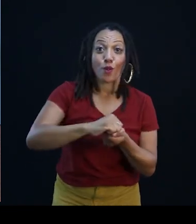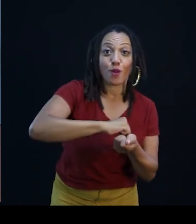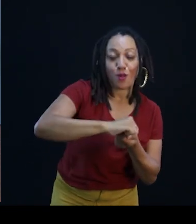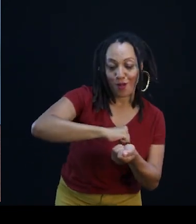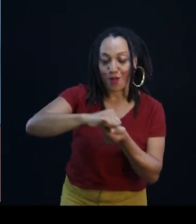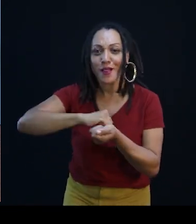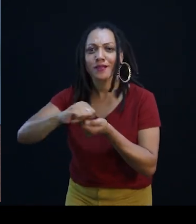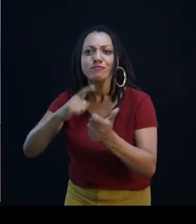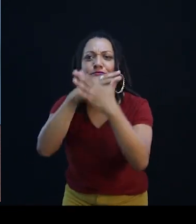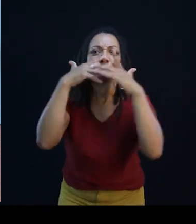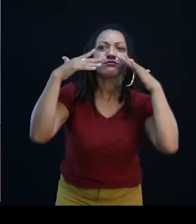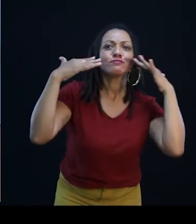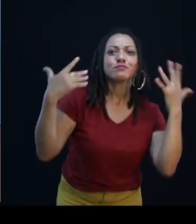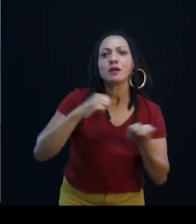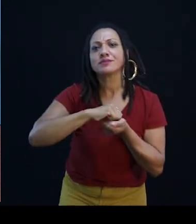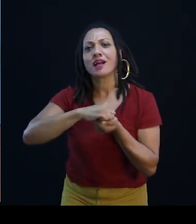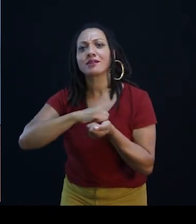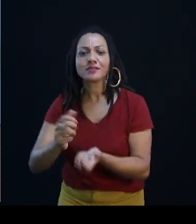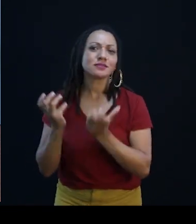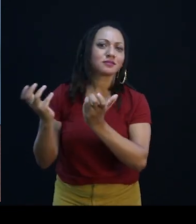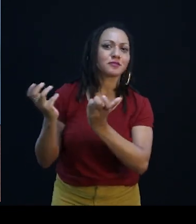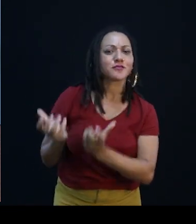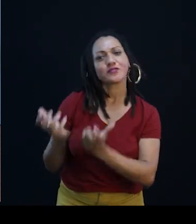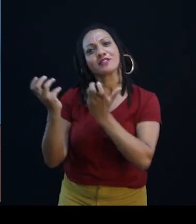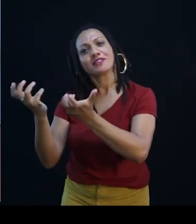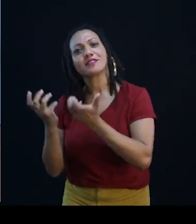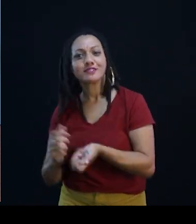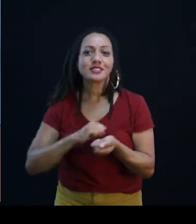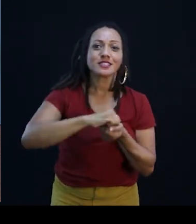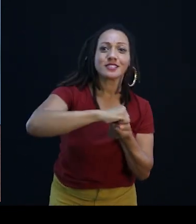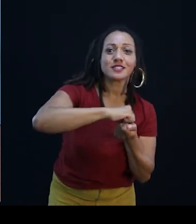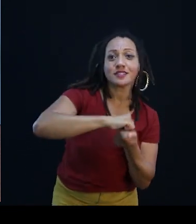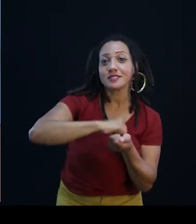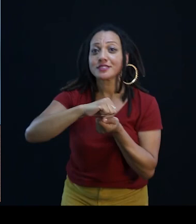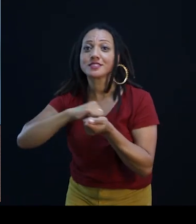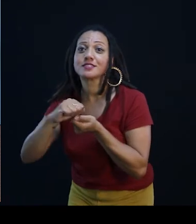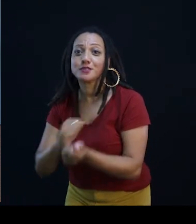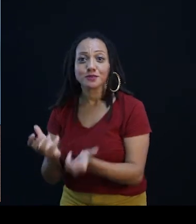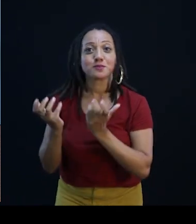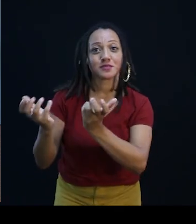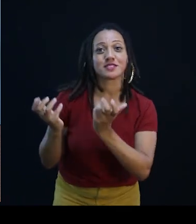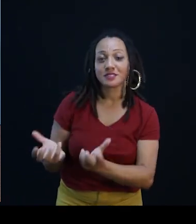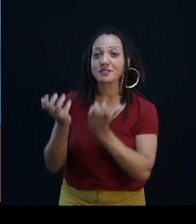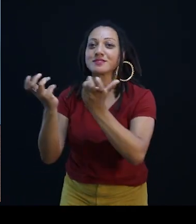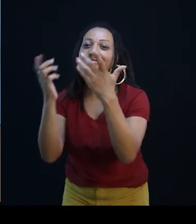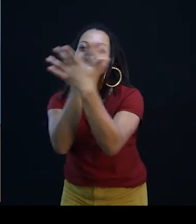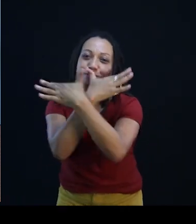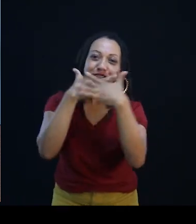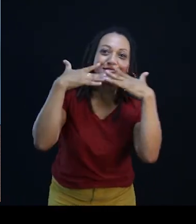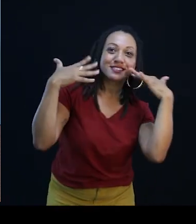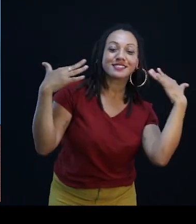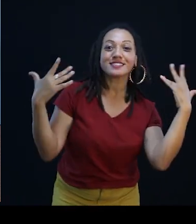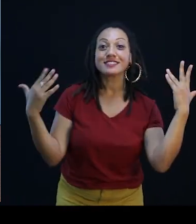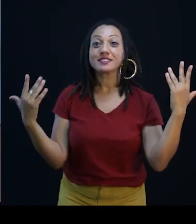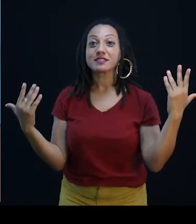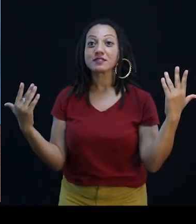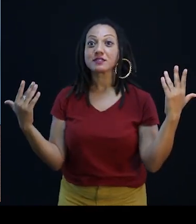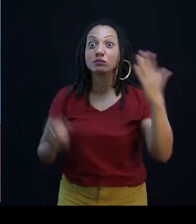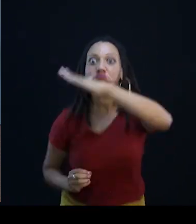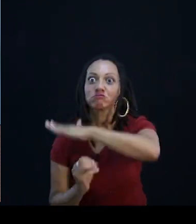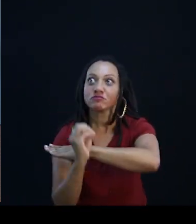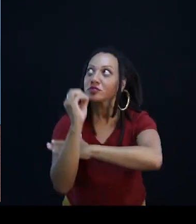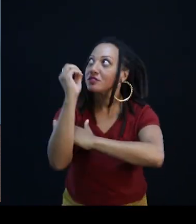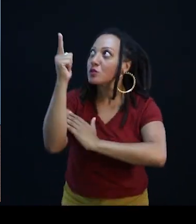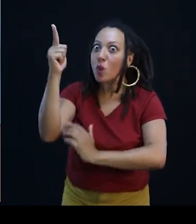lavadeira. Quanto mais lava, mais cheira. Lava, lava, lavadeira. Quanto mais lava, mais